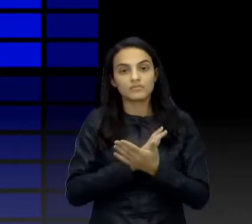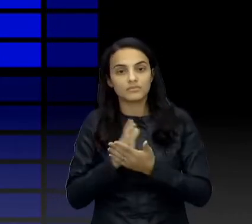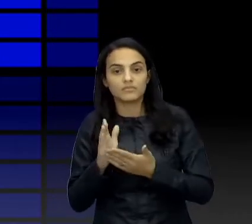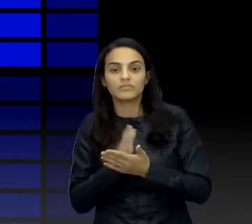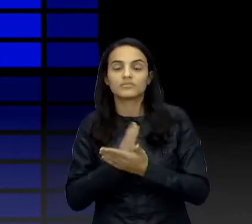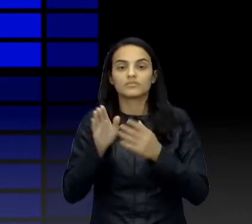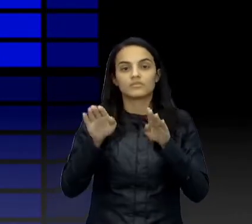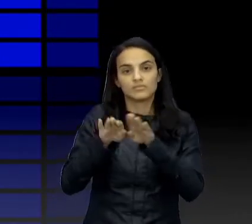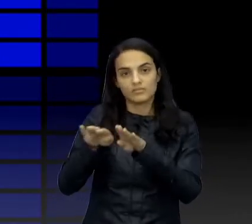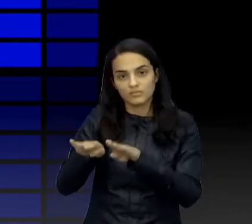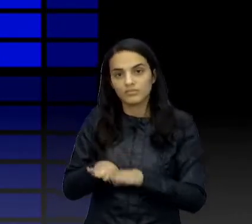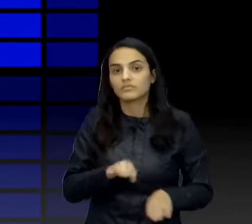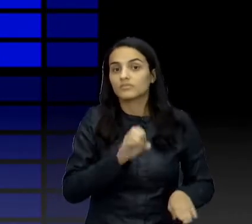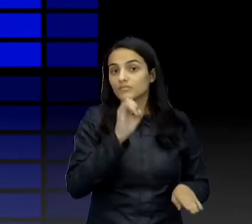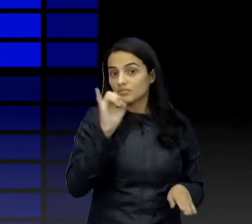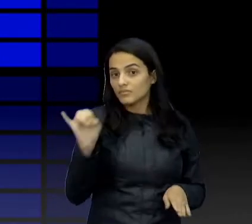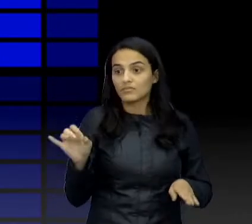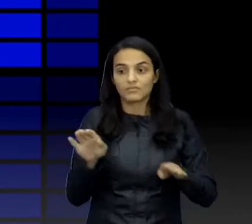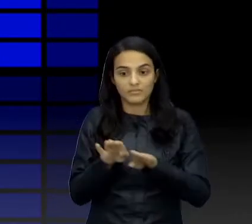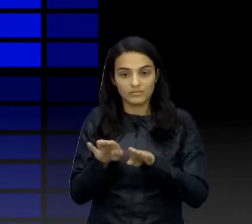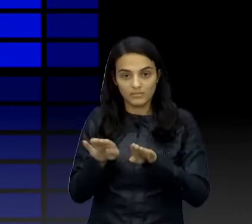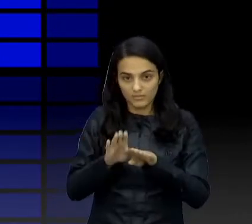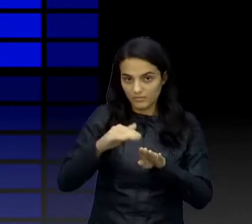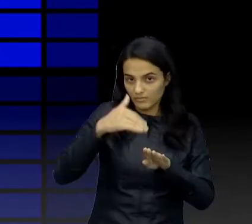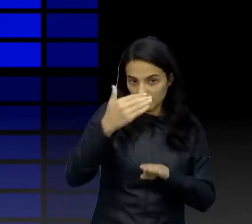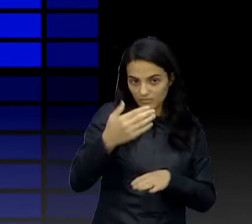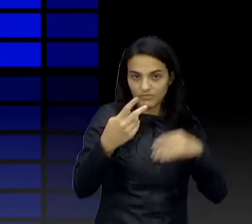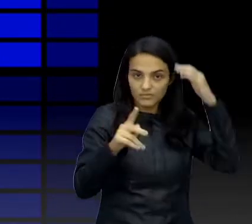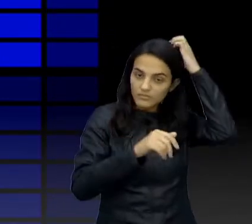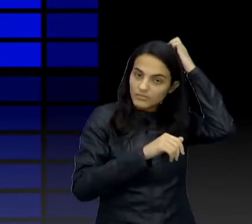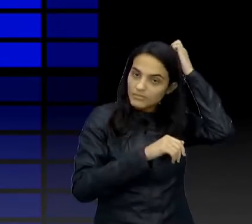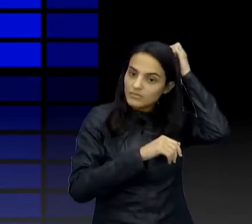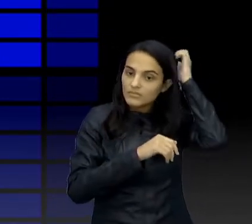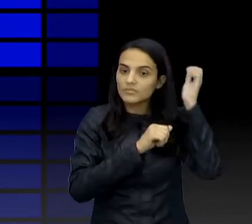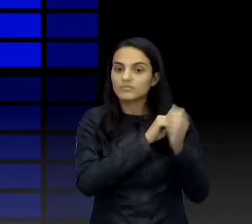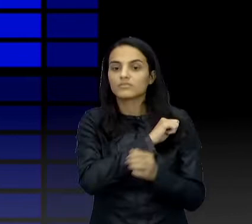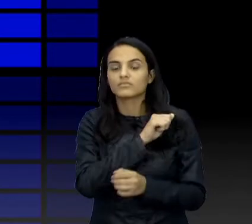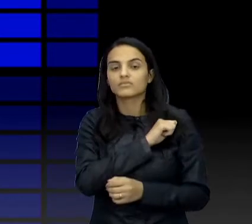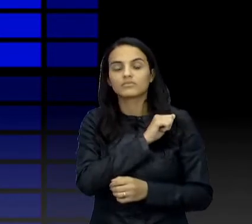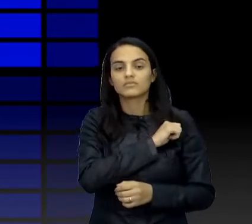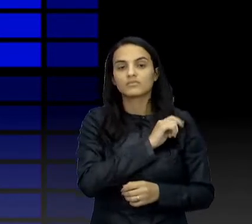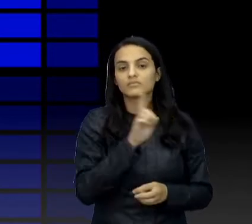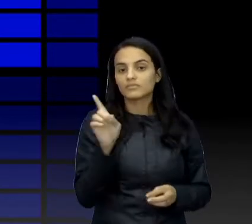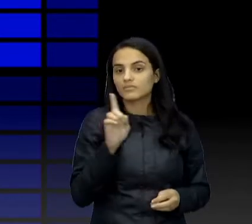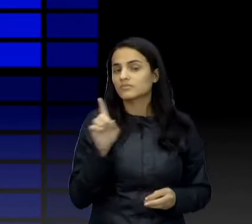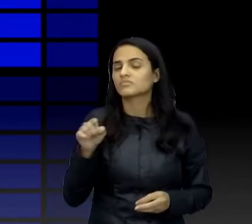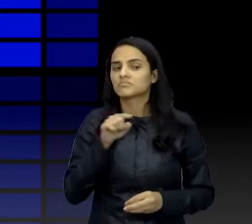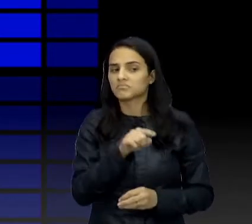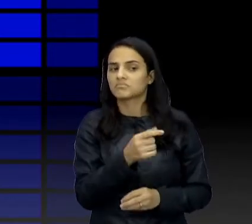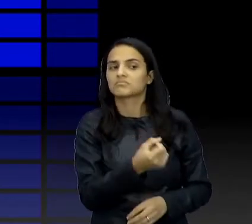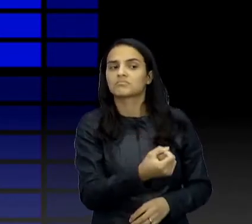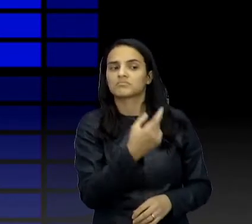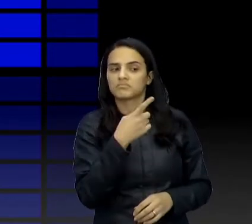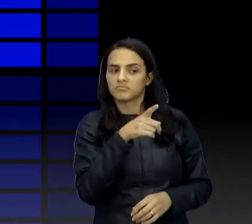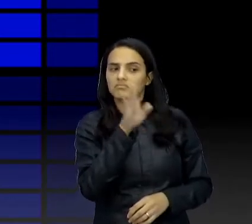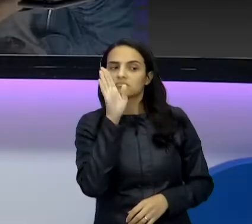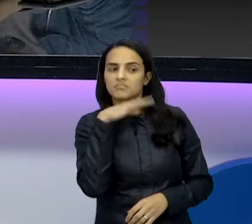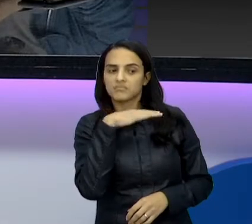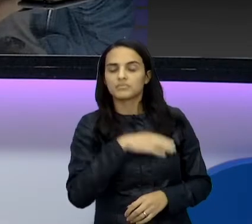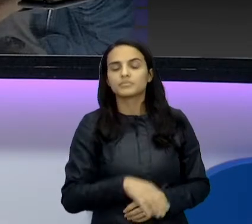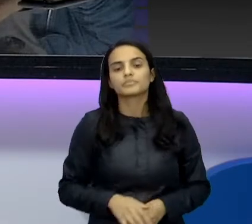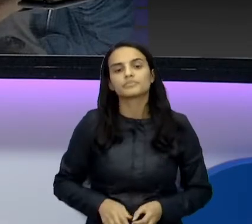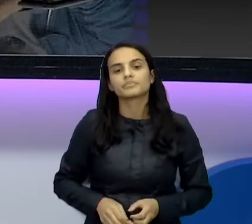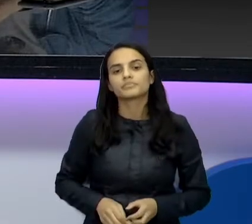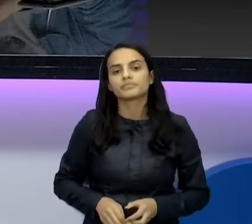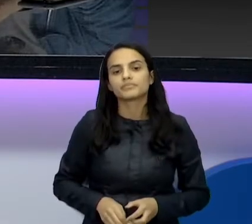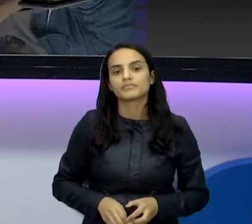se ele estiver fora desses padrões, ele não é um estudante, ele não é um jovem, pelo contrário, ele é suspeito. Sim,